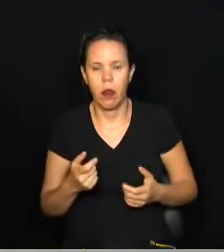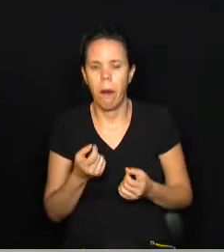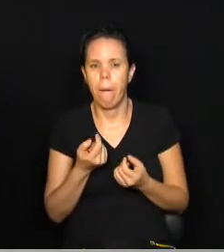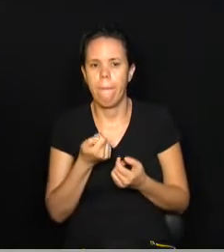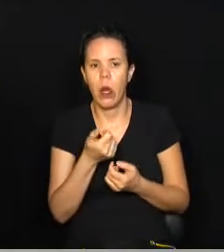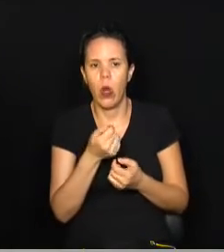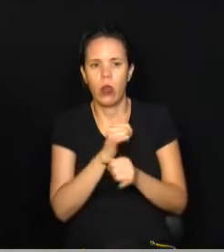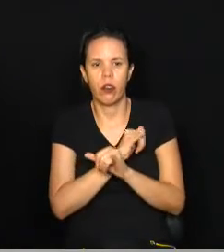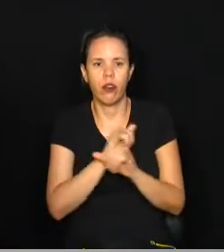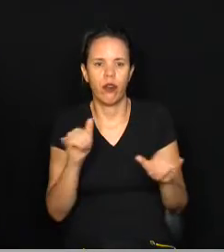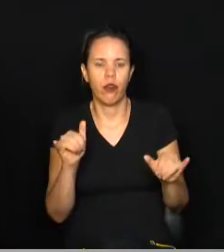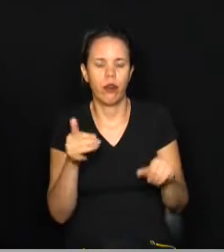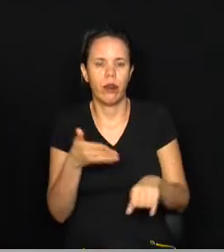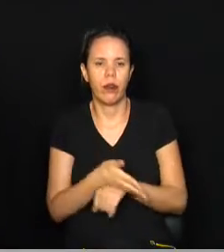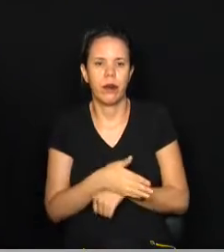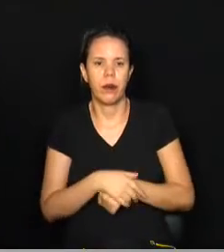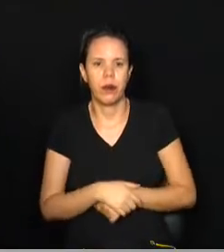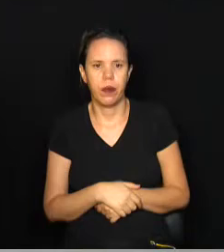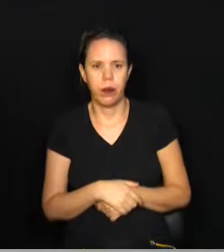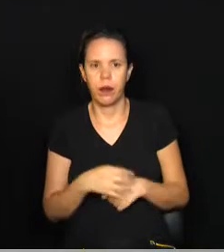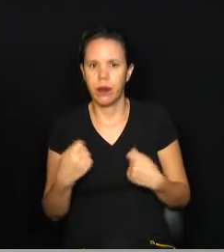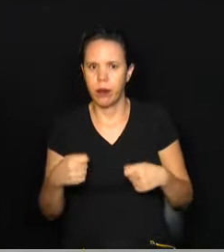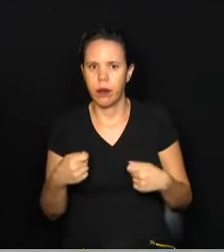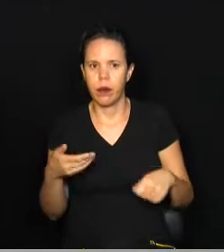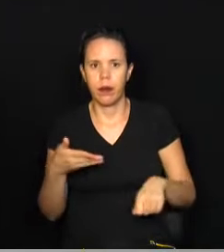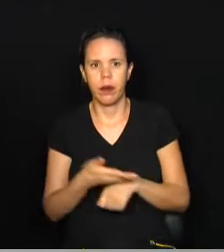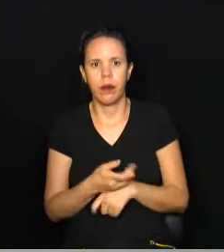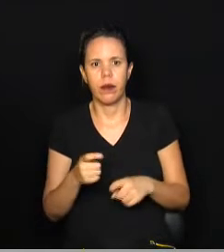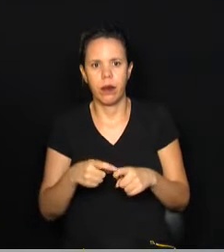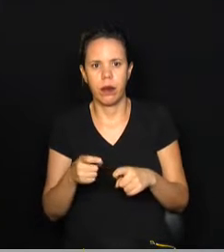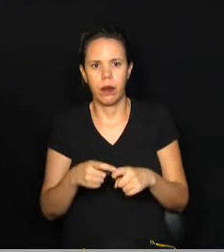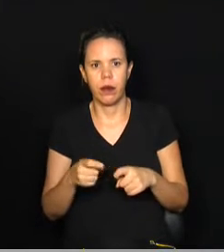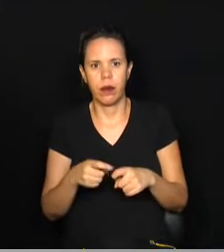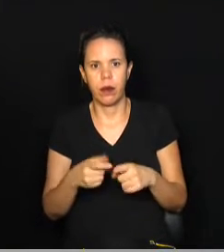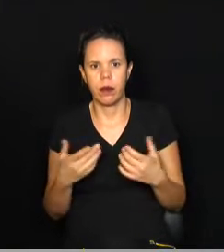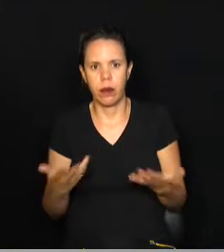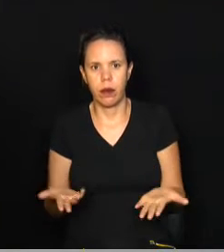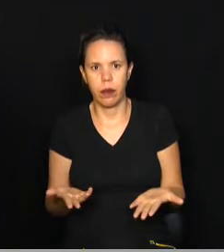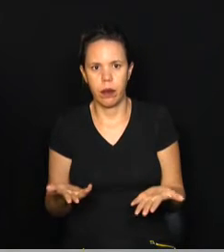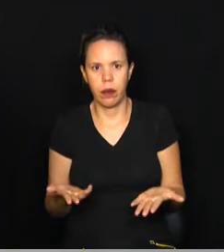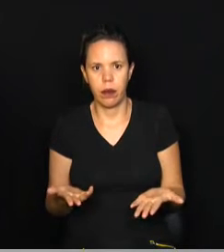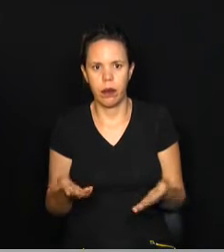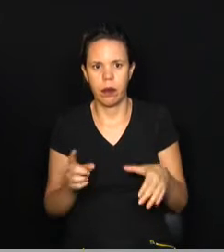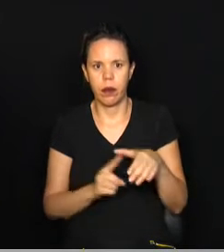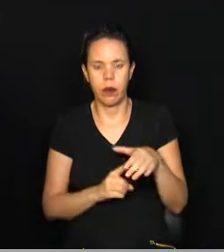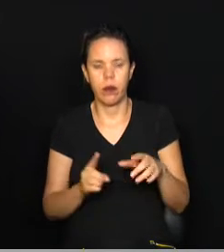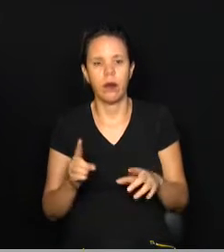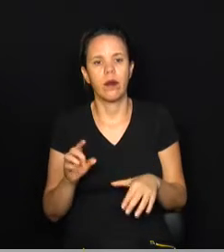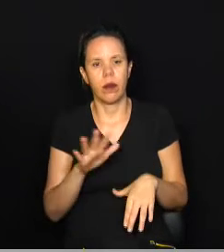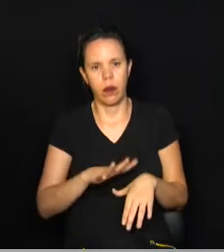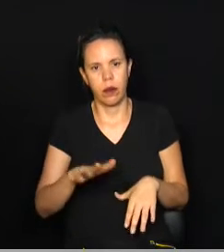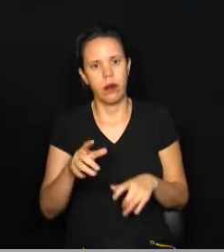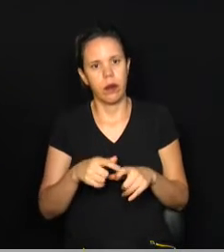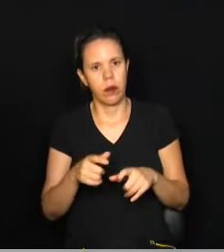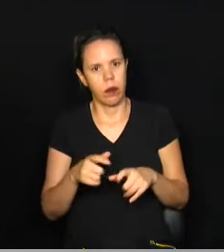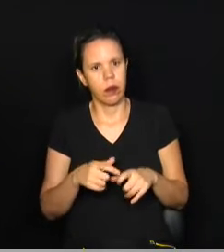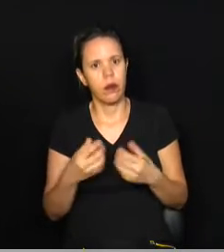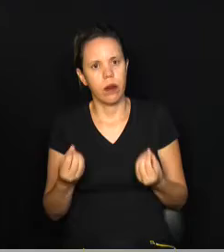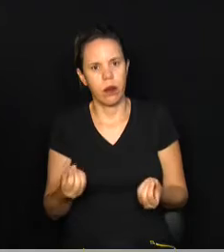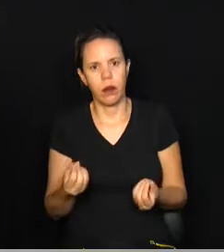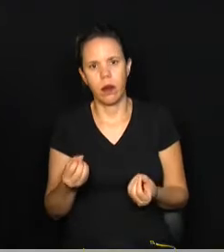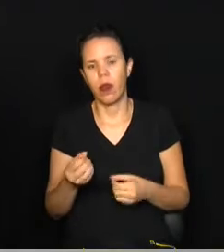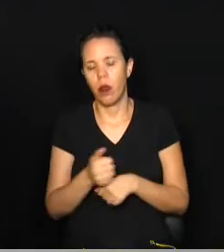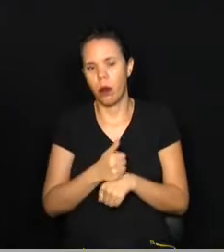divulgada ou de pouco acesso, deve visitar um médico generalista, ou seja, um clínico geral. E como